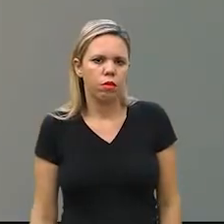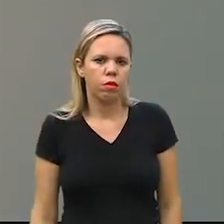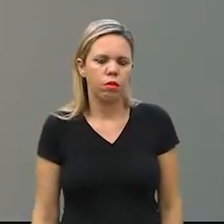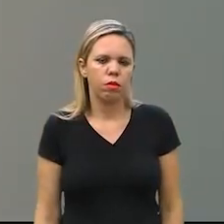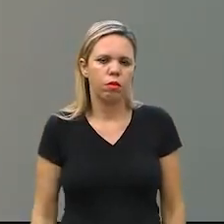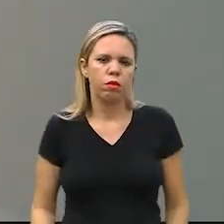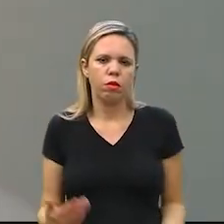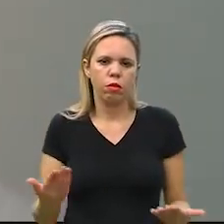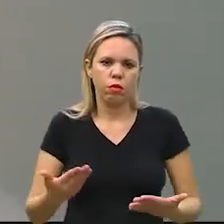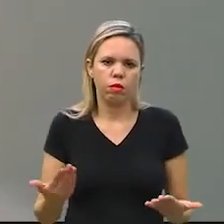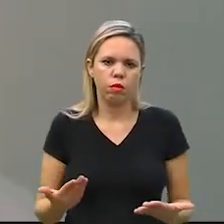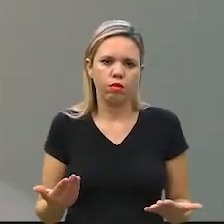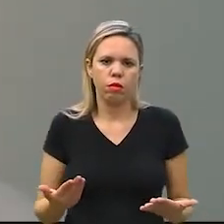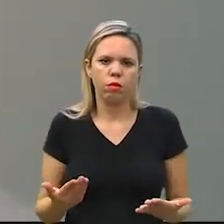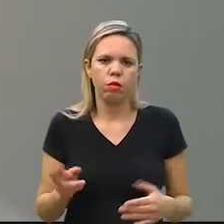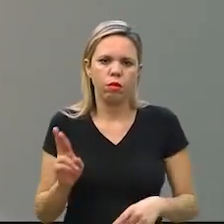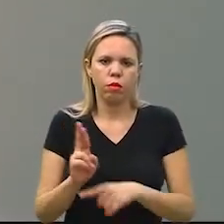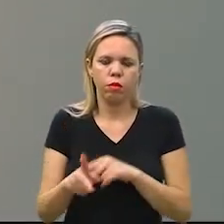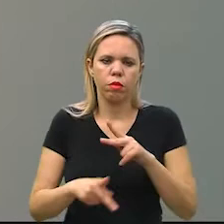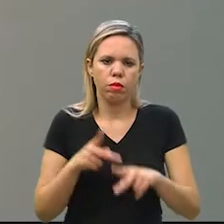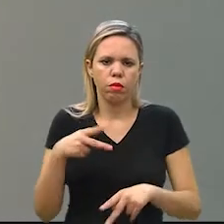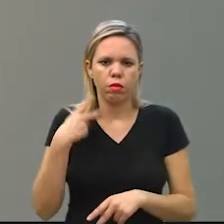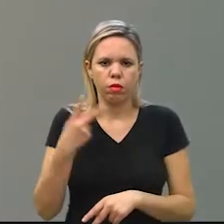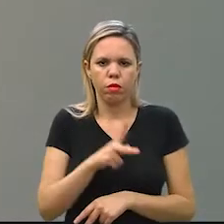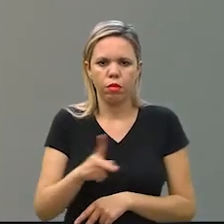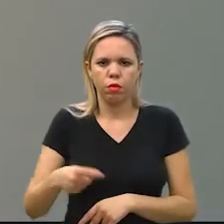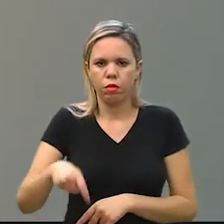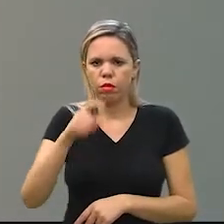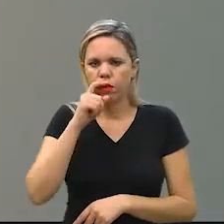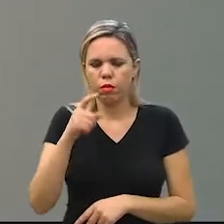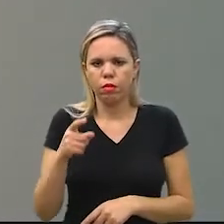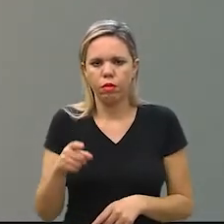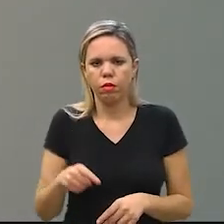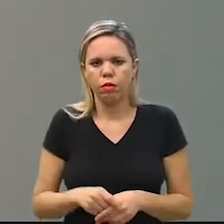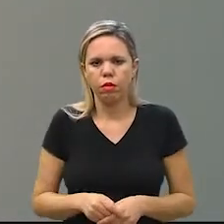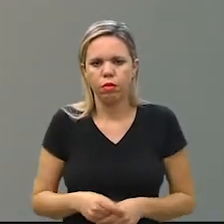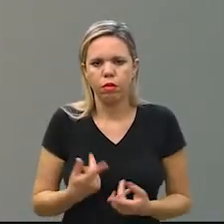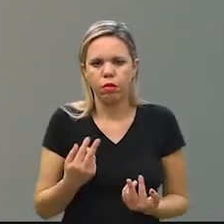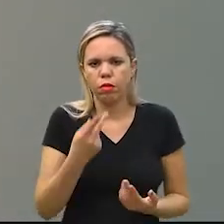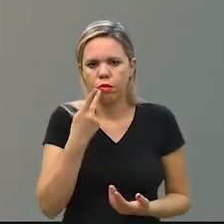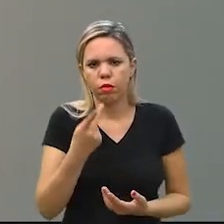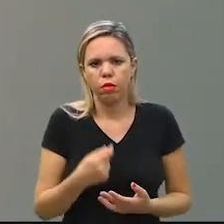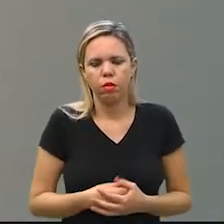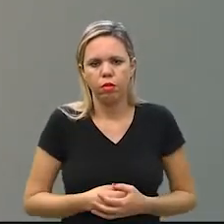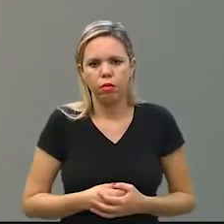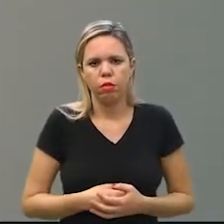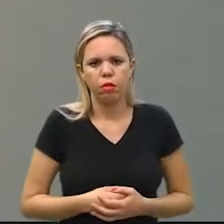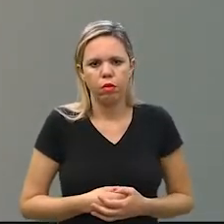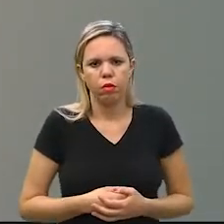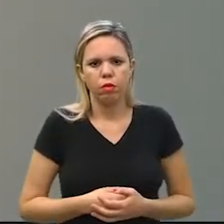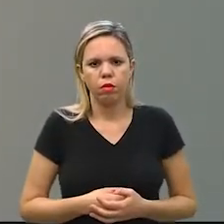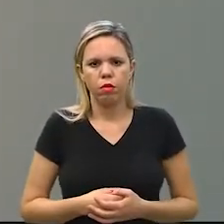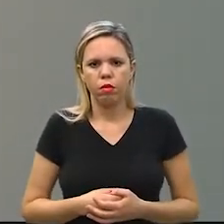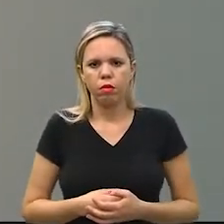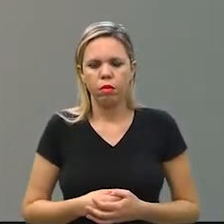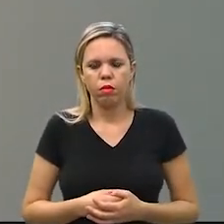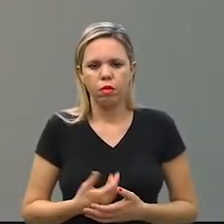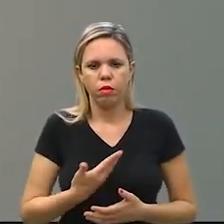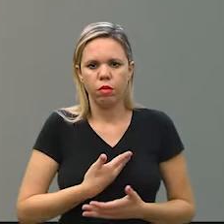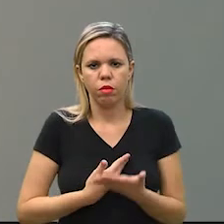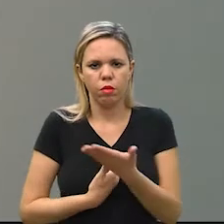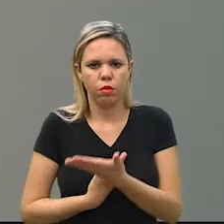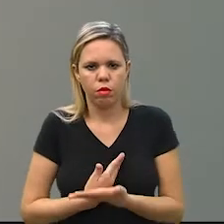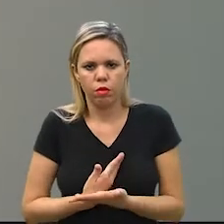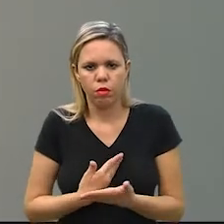contar que hoje nós estamos muito bem representados pelo nosso presidente Zé Carlos, né? Mas, como eu disse, o nosso colega